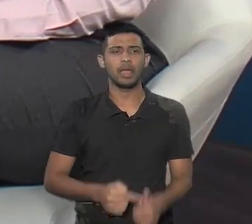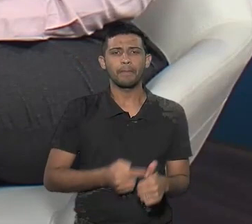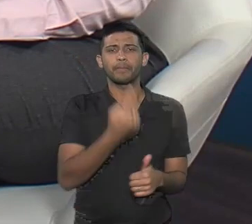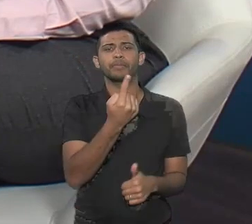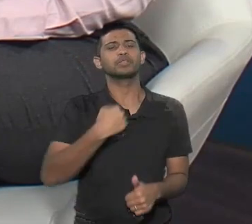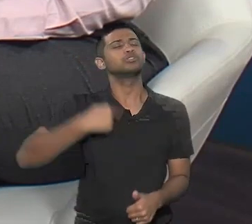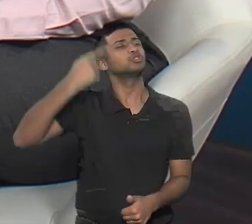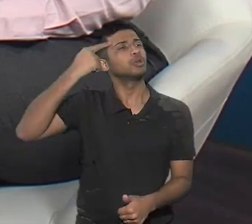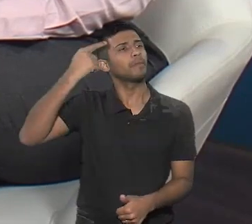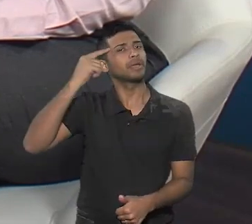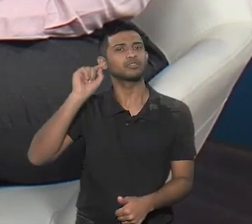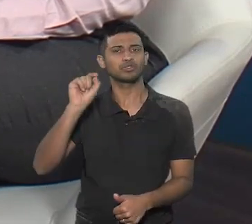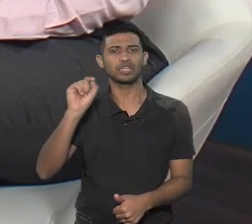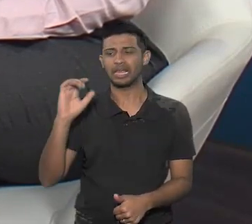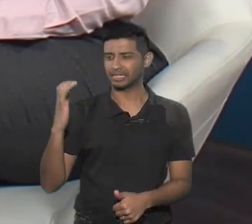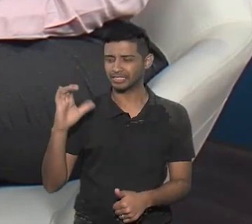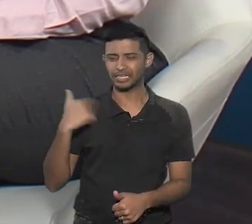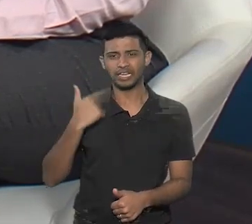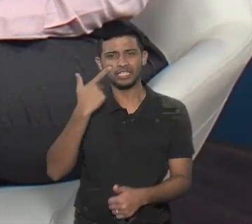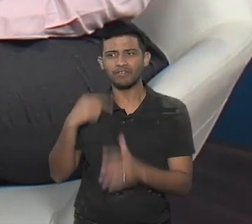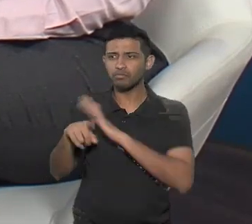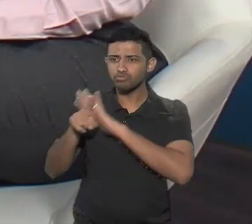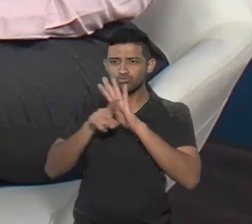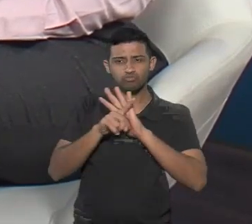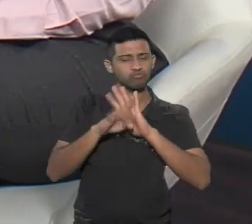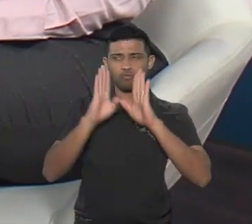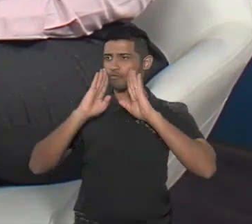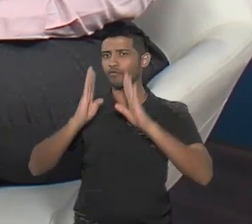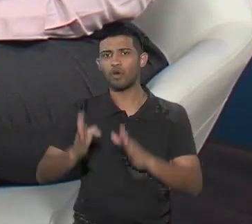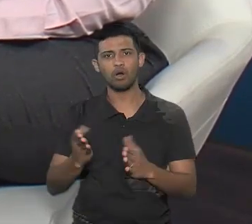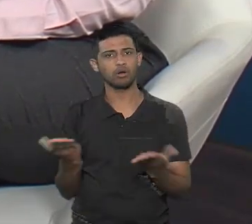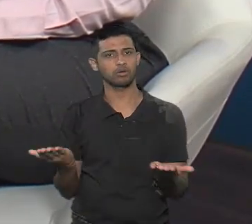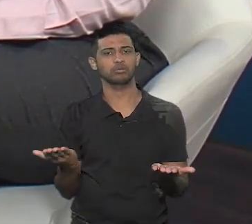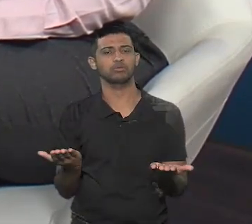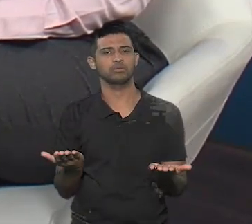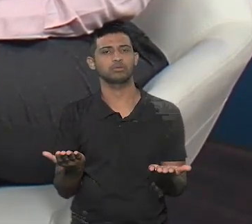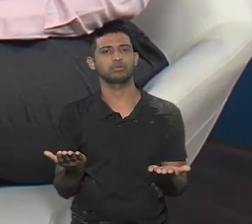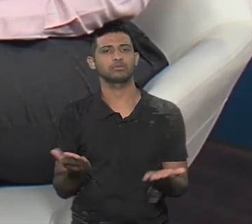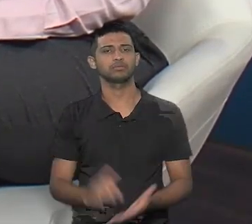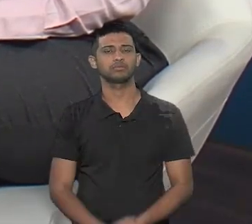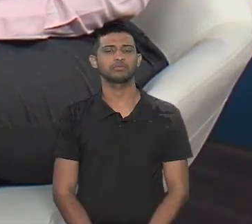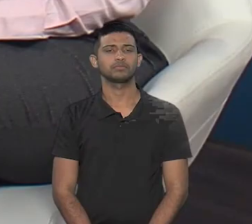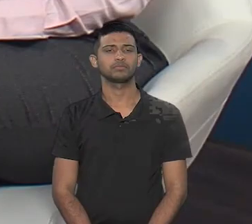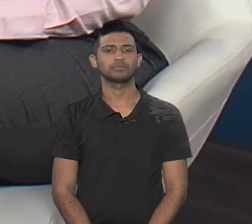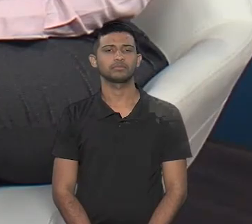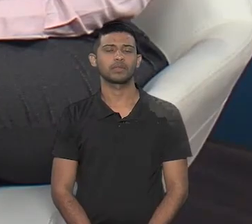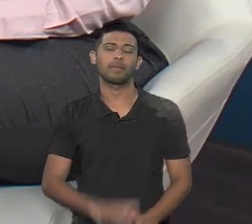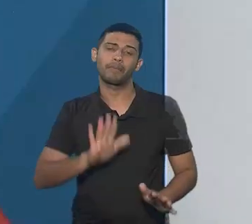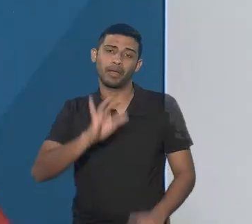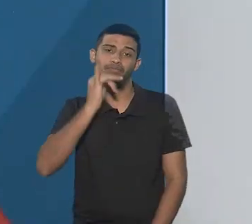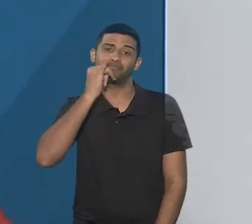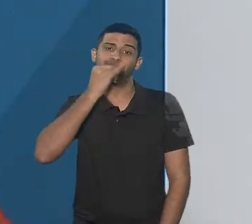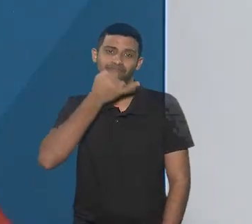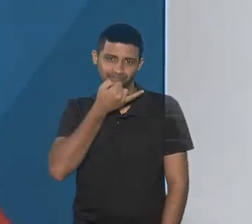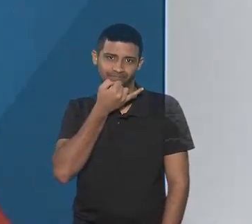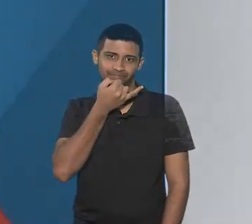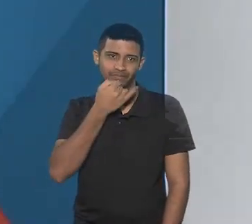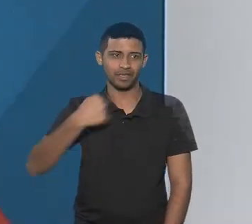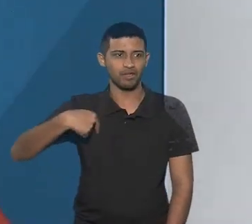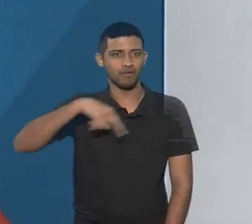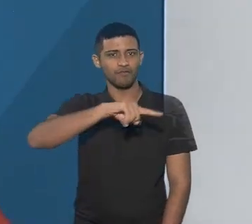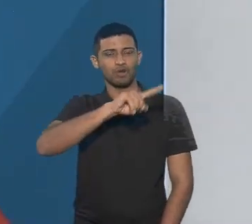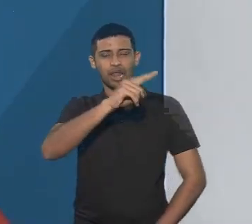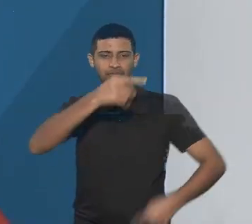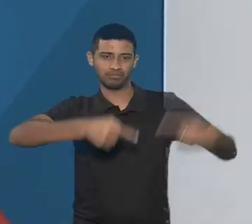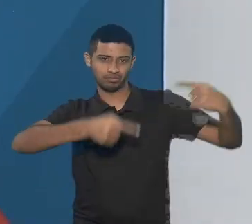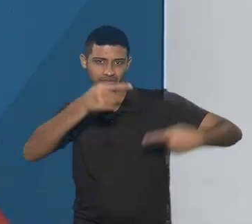somente. No primeiro momento, a gente está falando de dados científicos, de critérios objetivos. Agora,